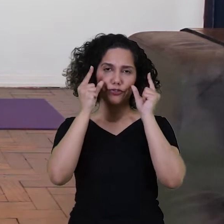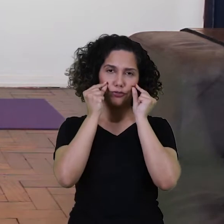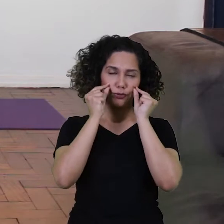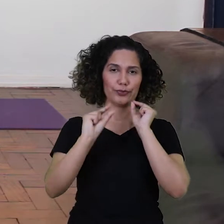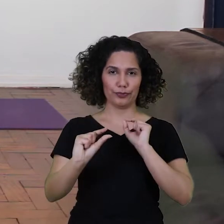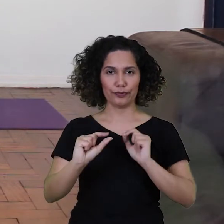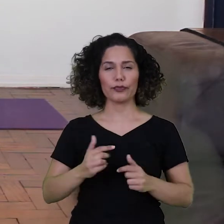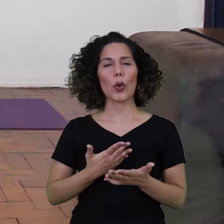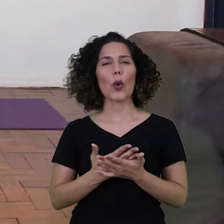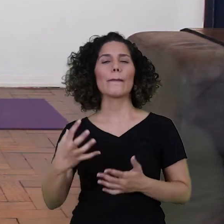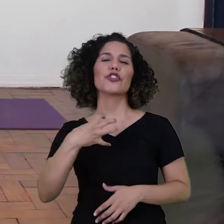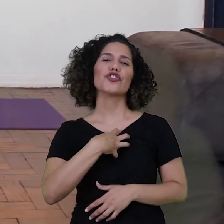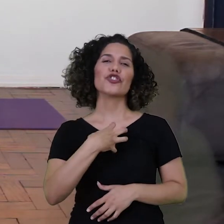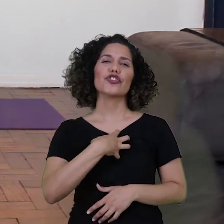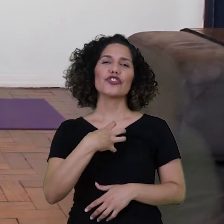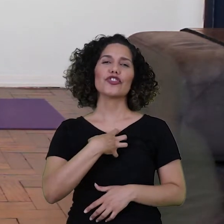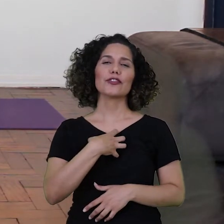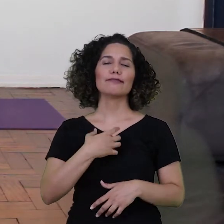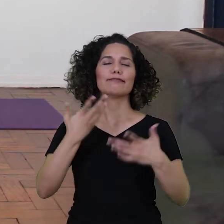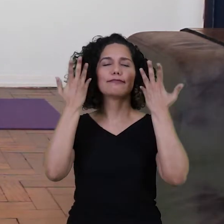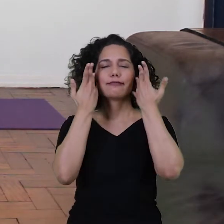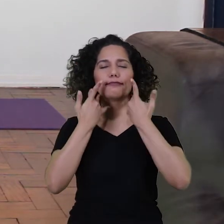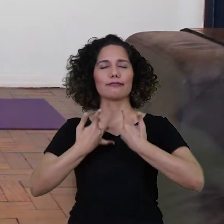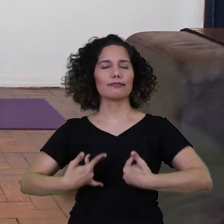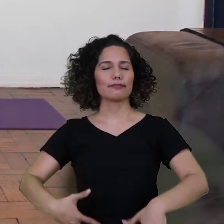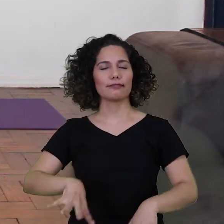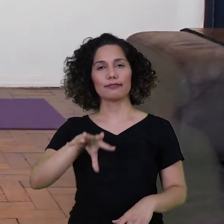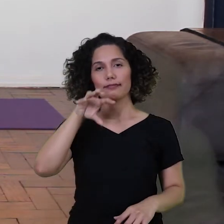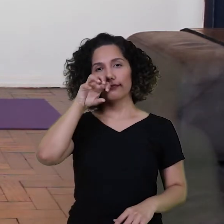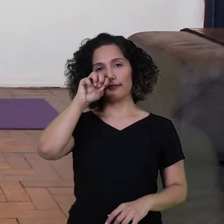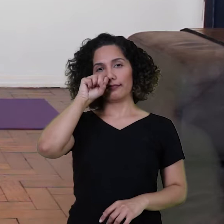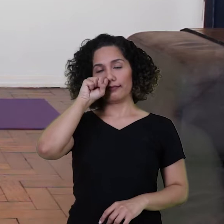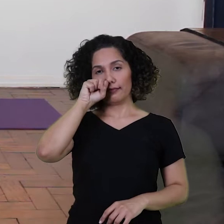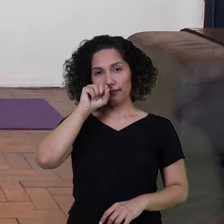pouquinho. E comece a sentir a sua respiração natural.